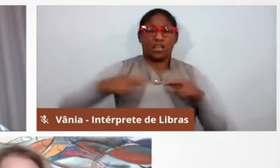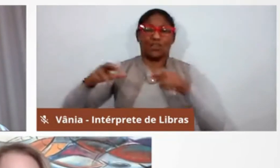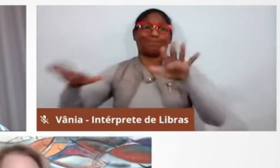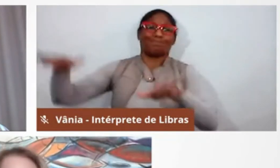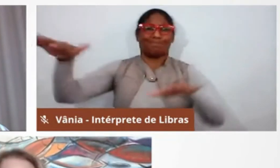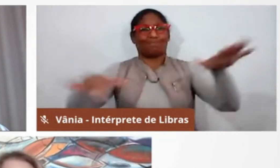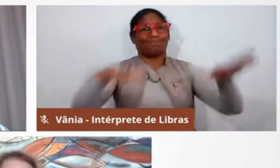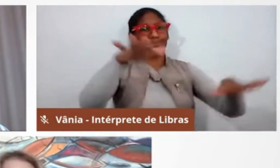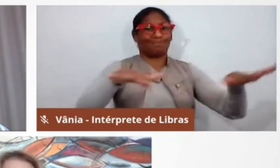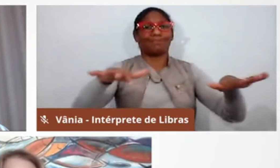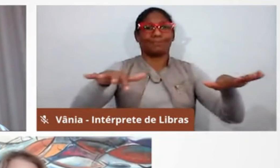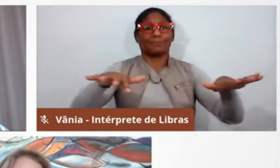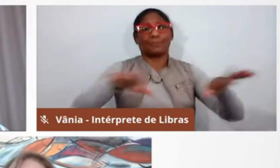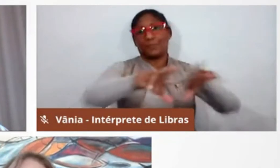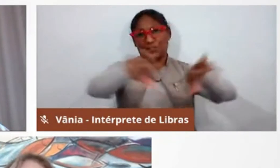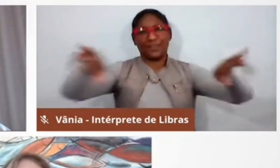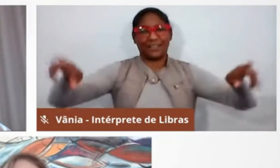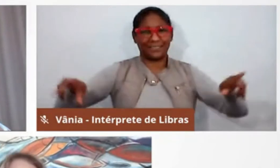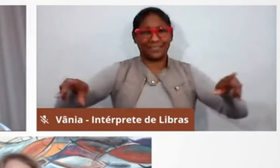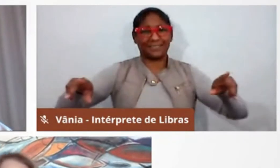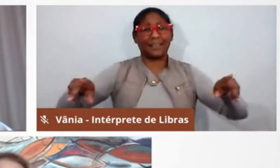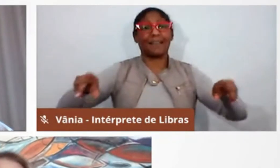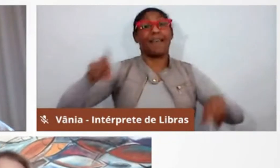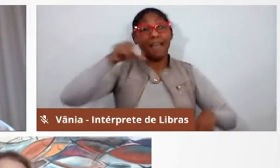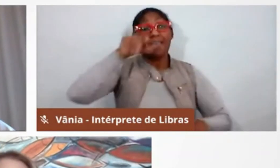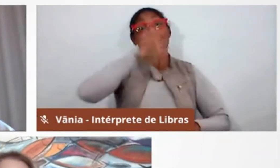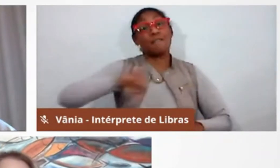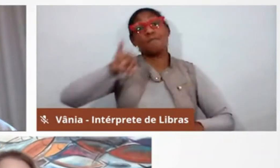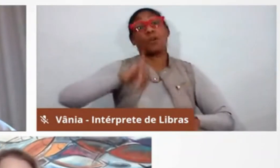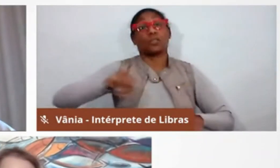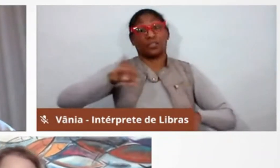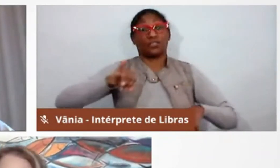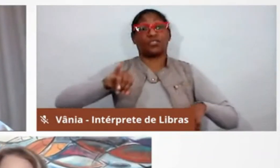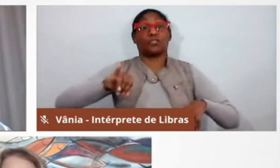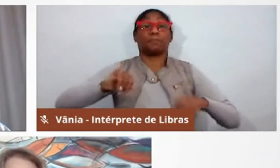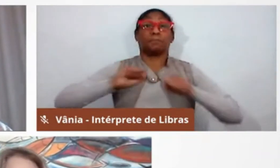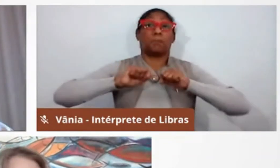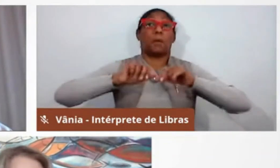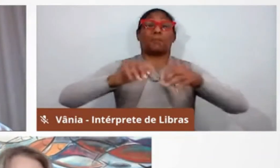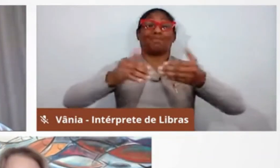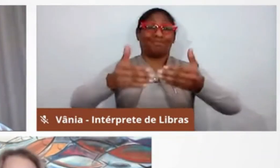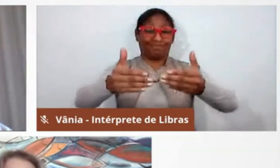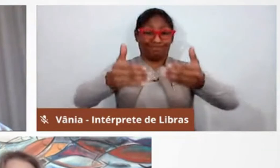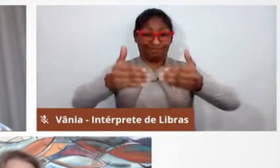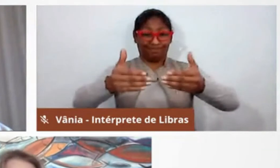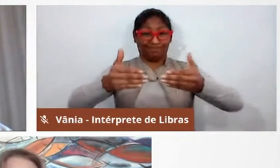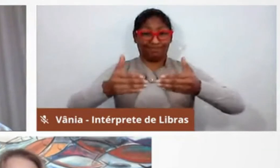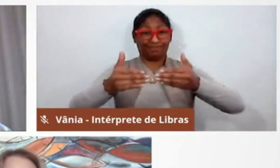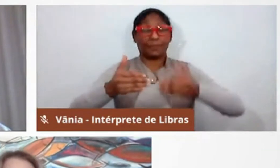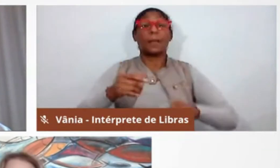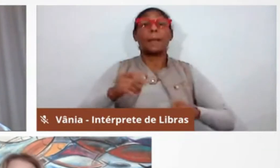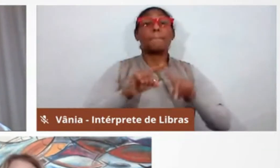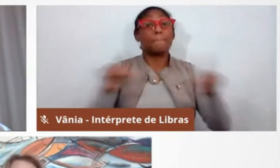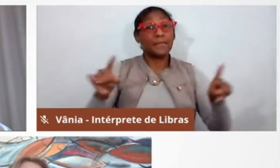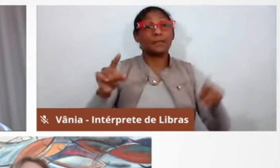entre si, mas é muito importante que essa desaceleração não significou inversão de curva, não significou